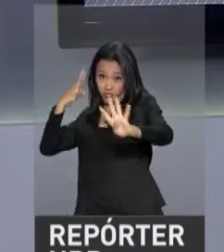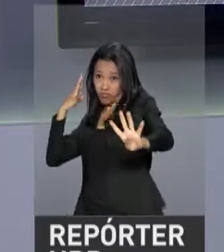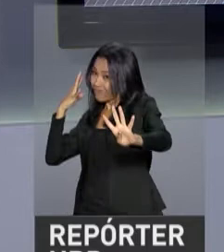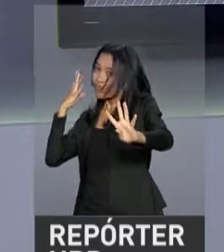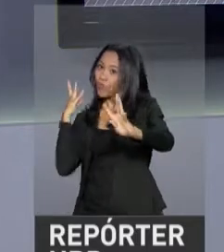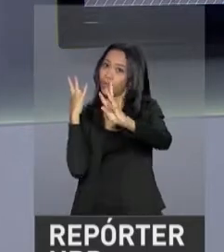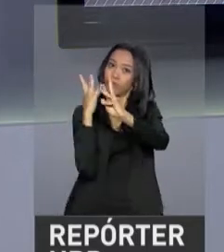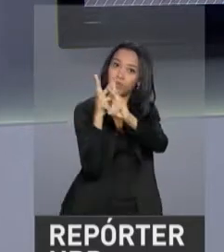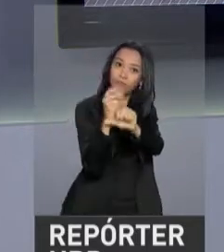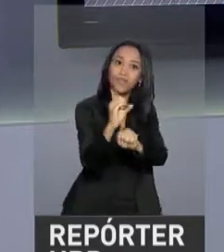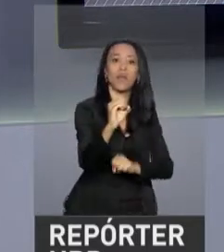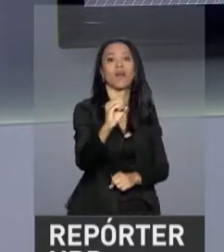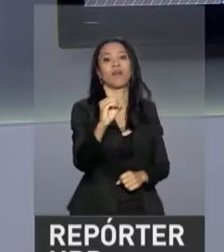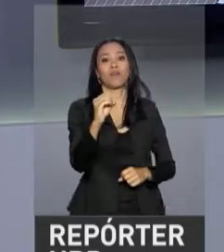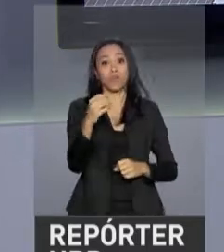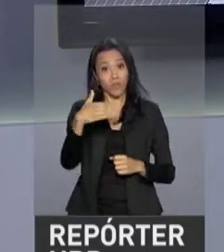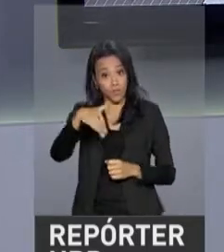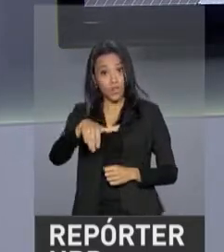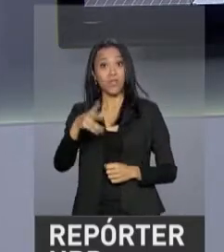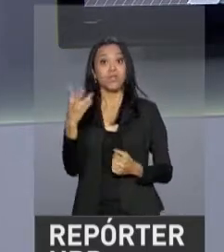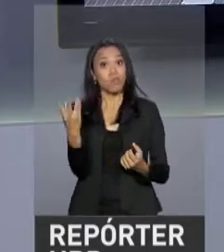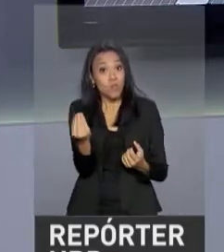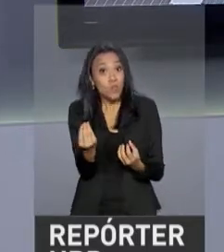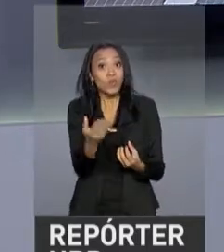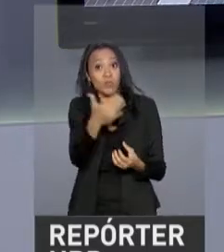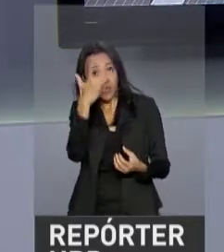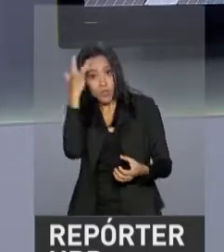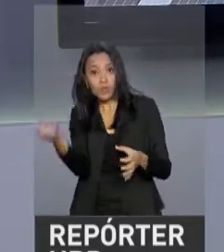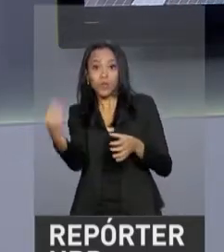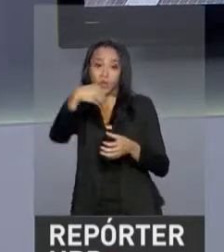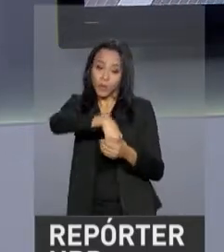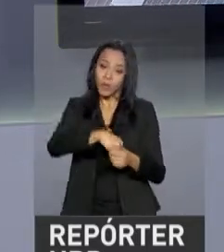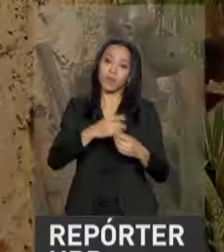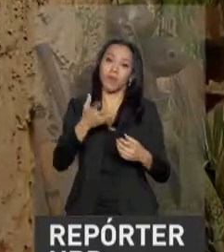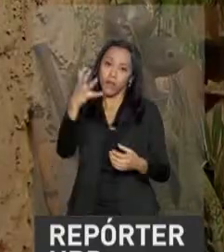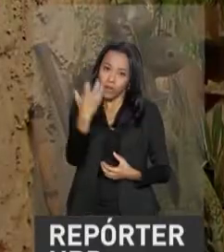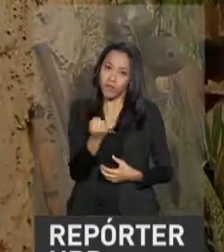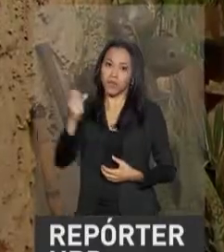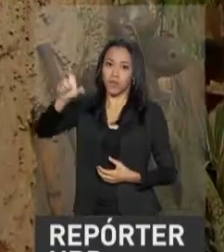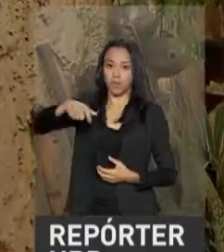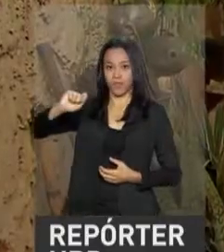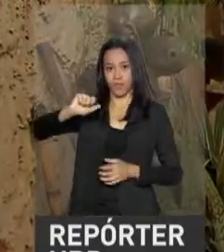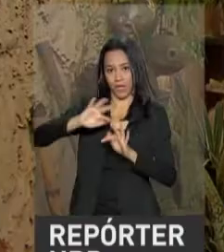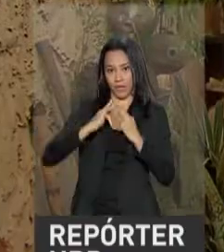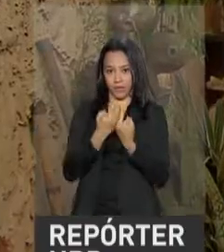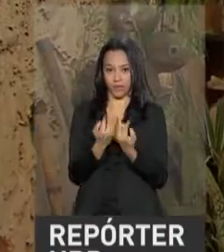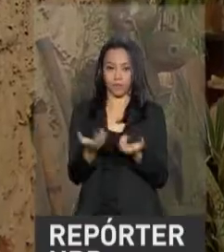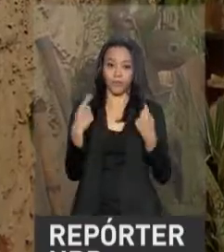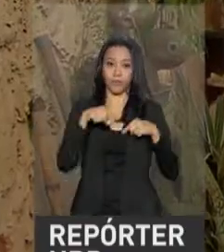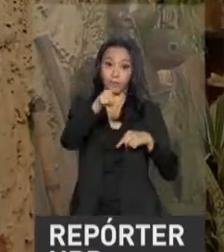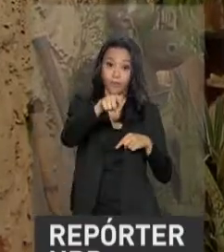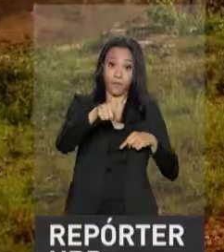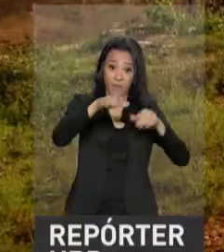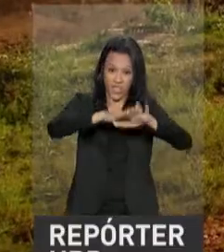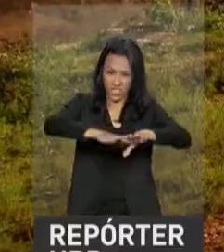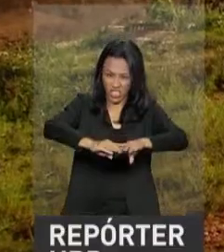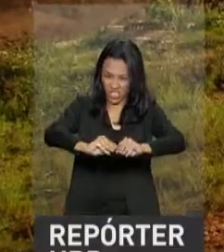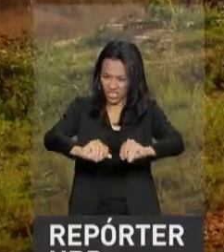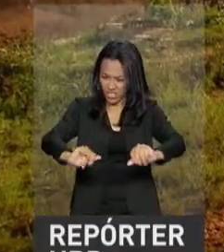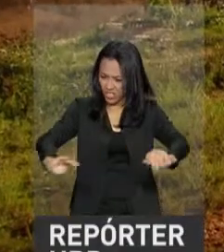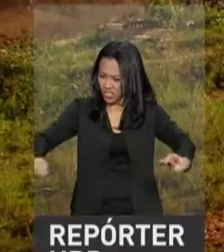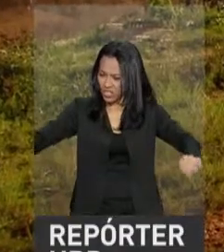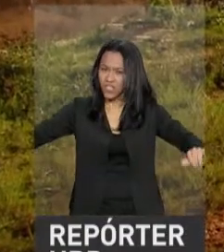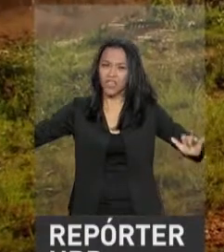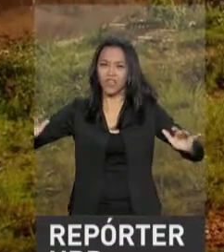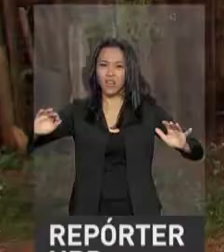268 mil pessoas foram incluídas no bolsa no chão de terra batida e um esgoto a